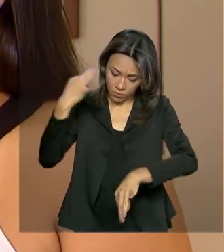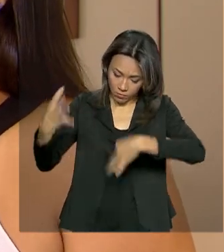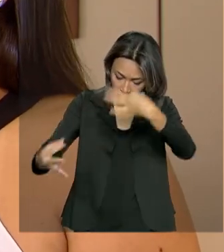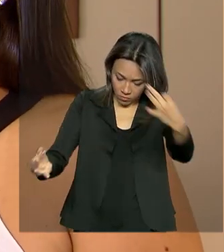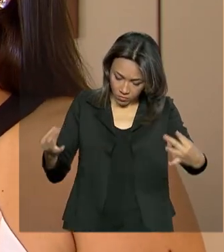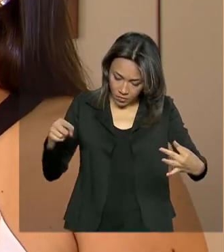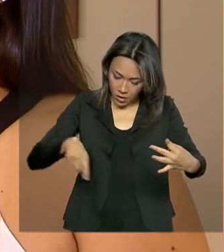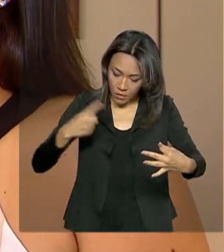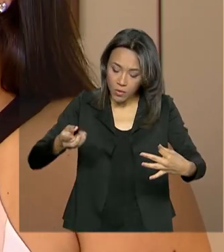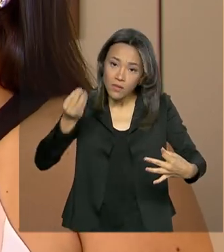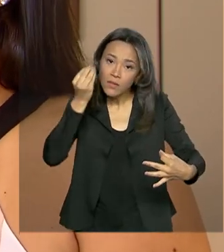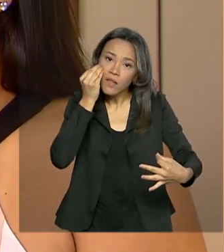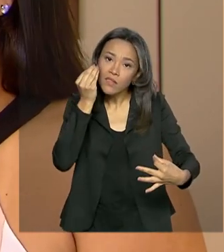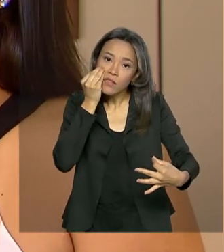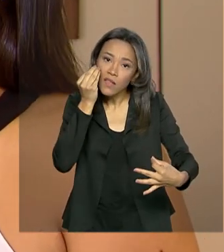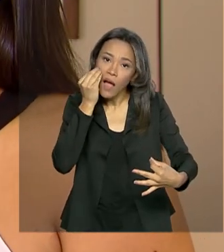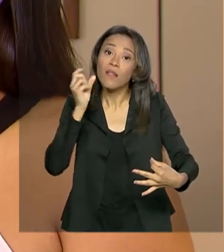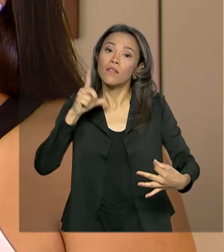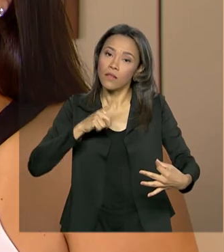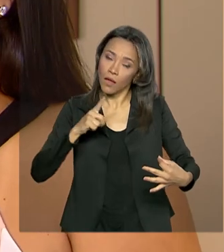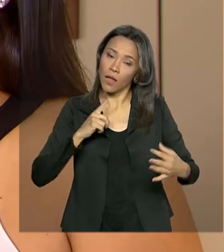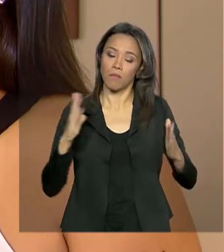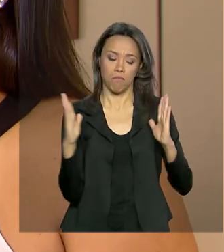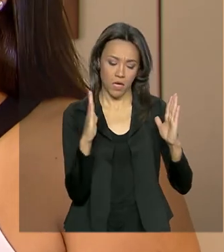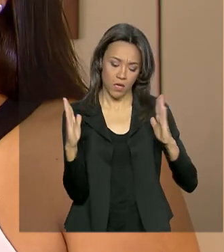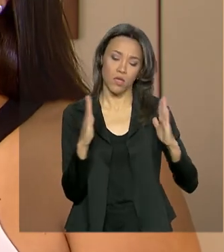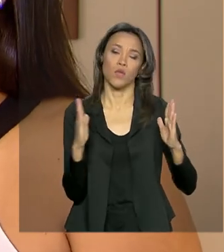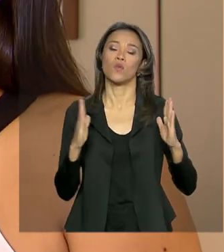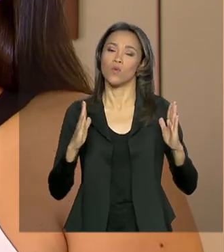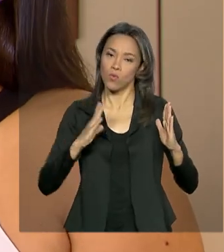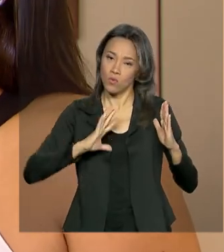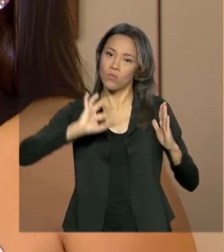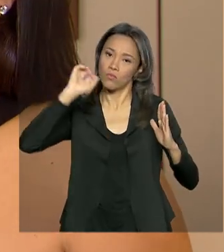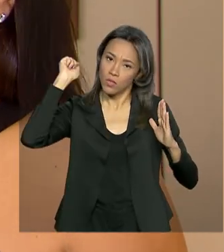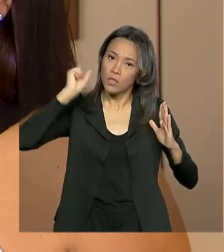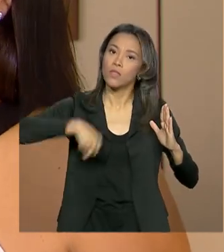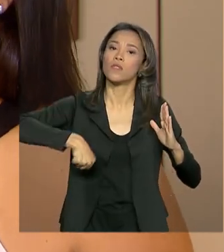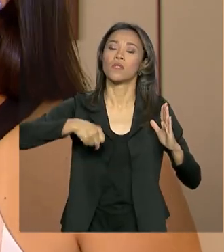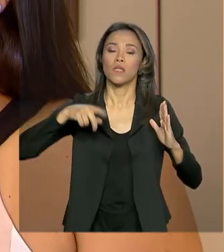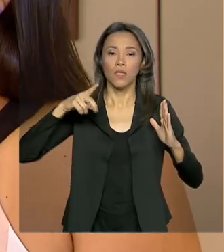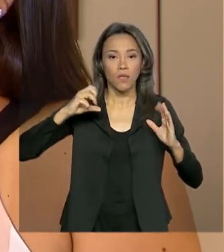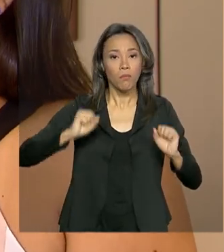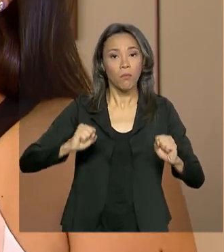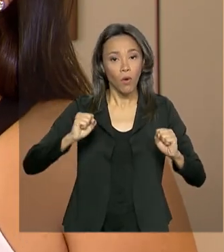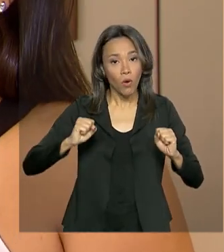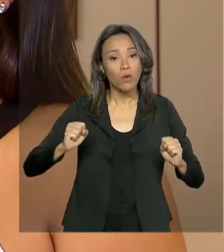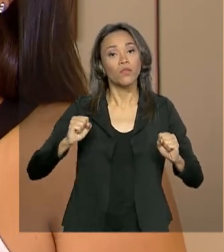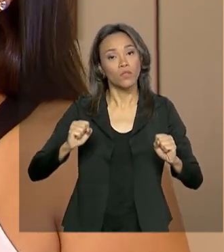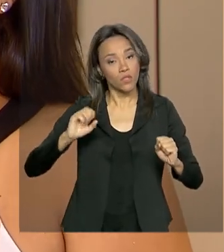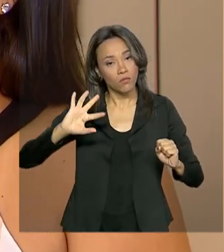testar porque existem sim prazos que são contados para o consumidor é requerer a reparação daquele produto